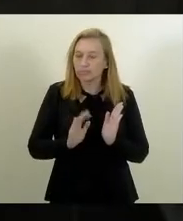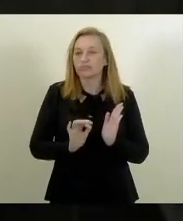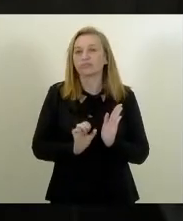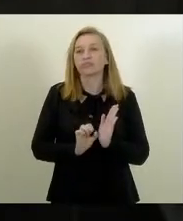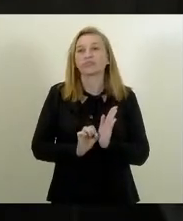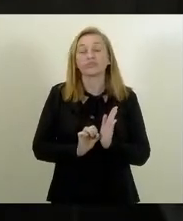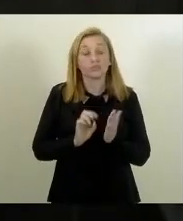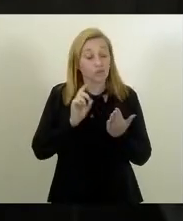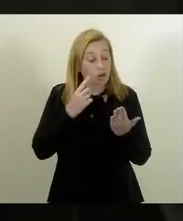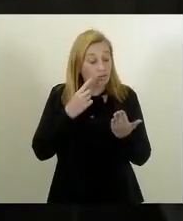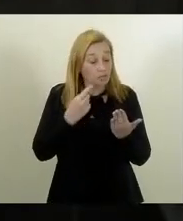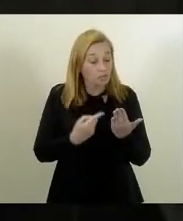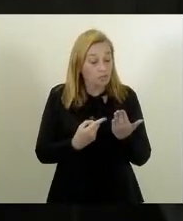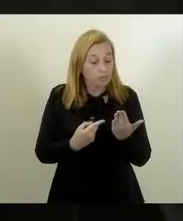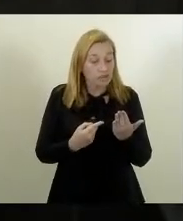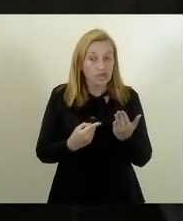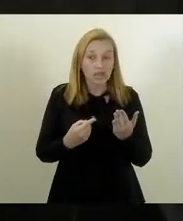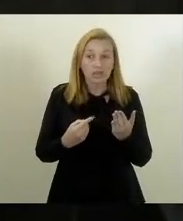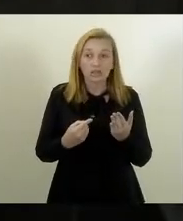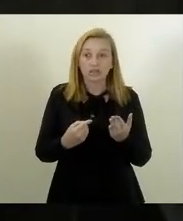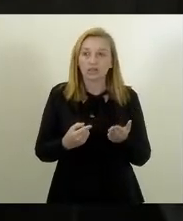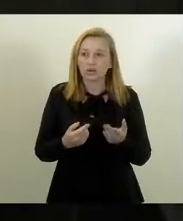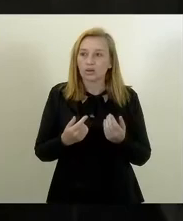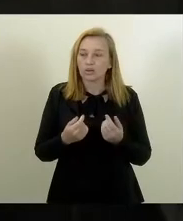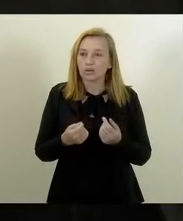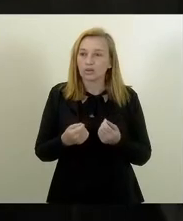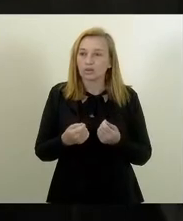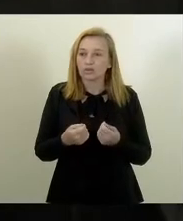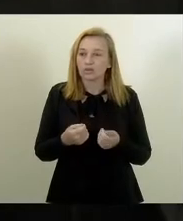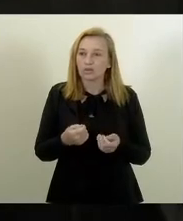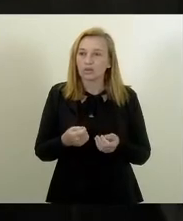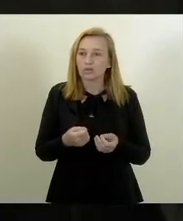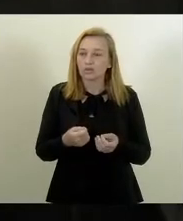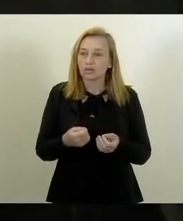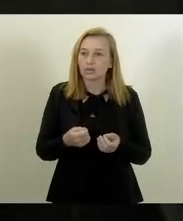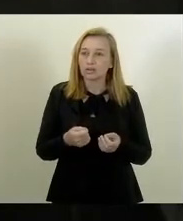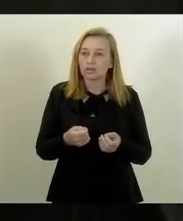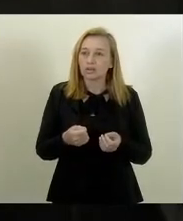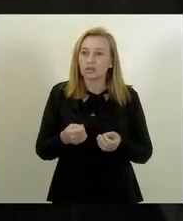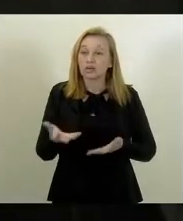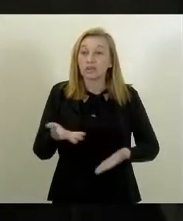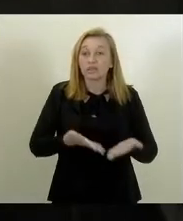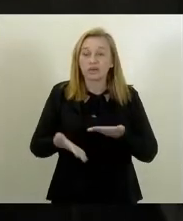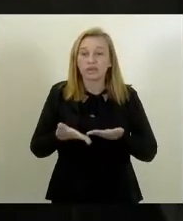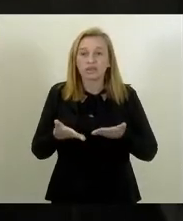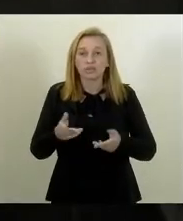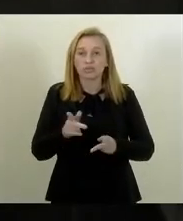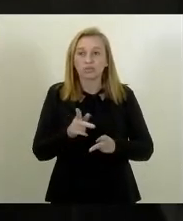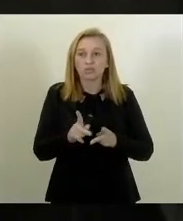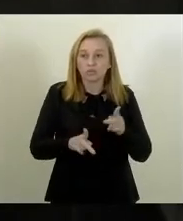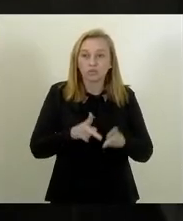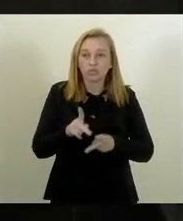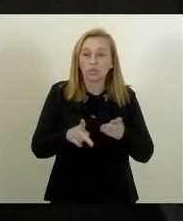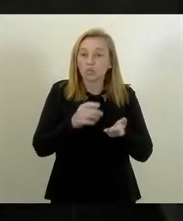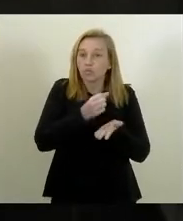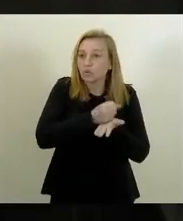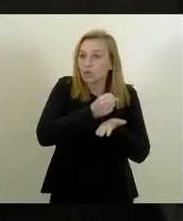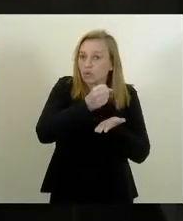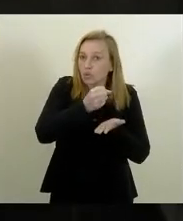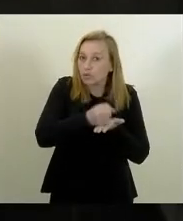pormenores. Disciplina a participação popular nos